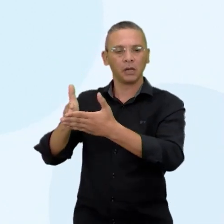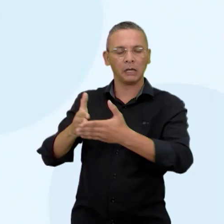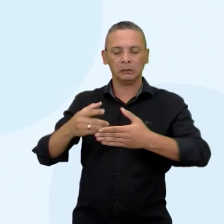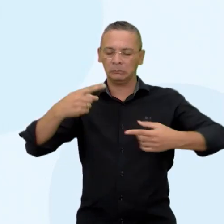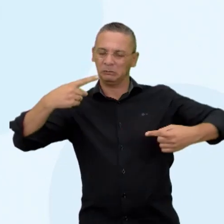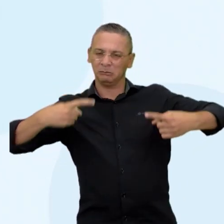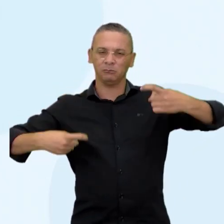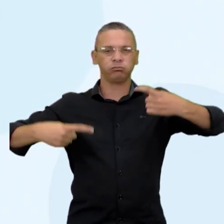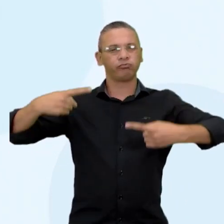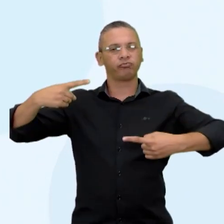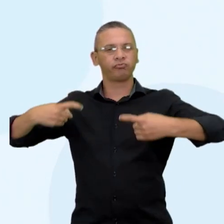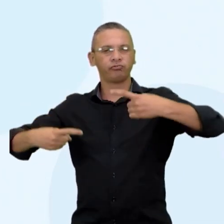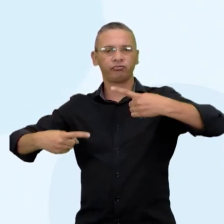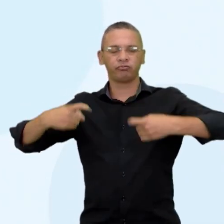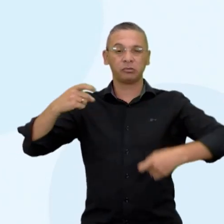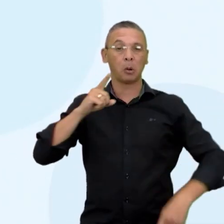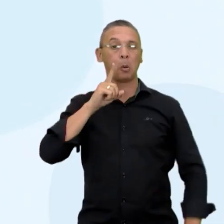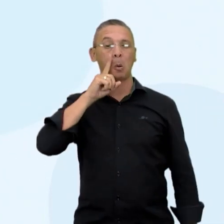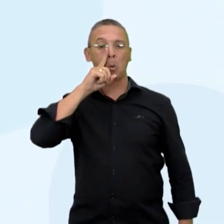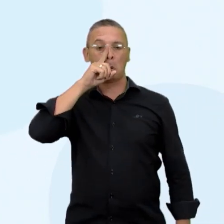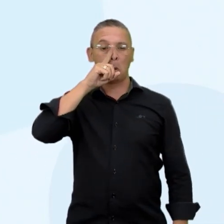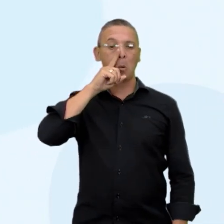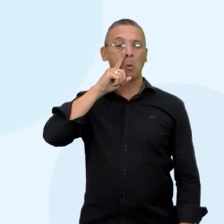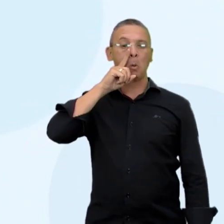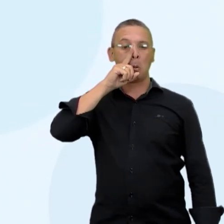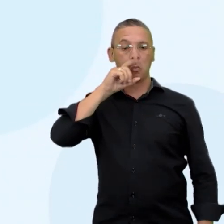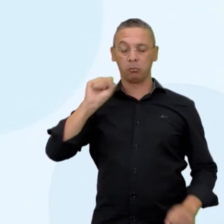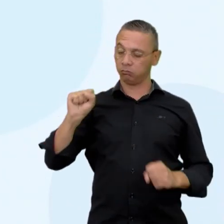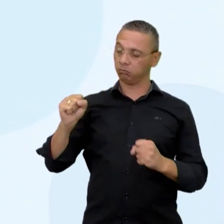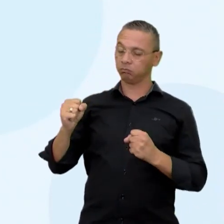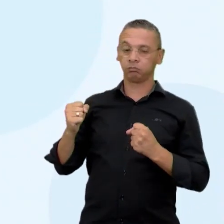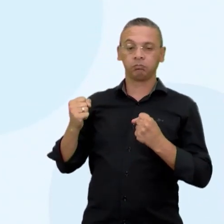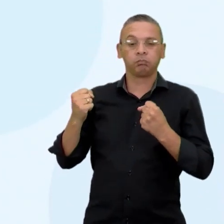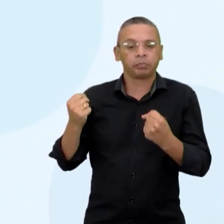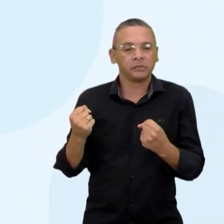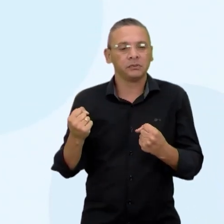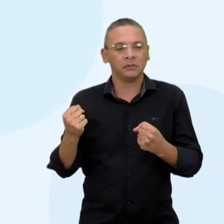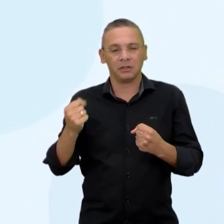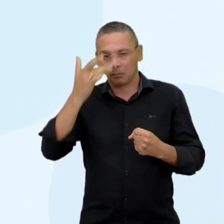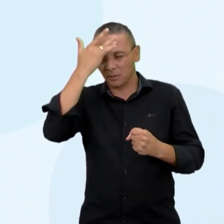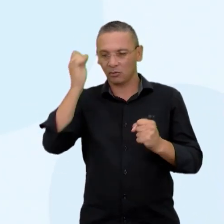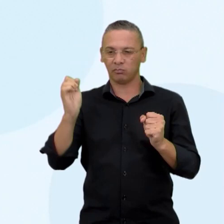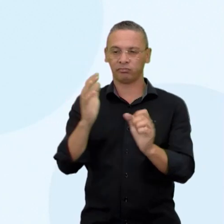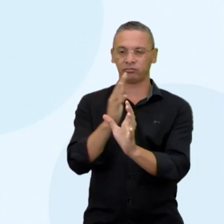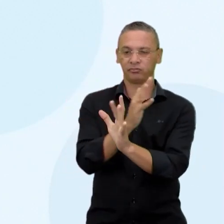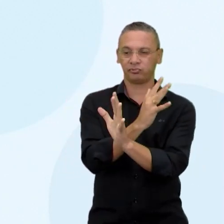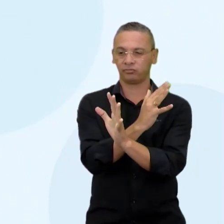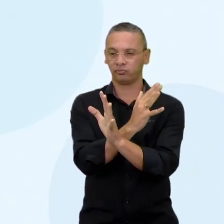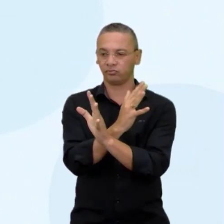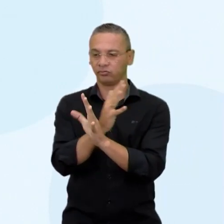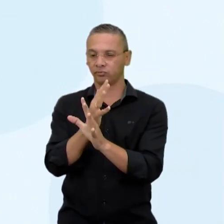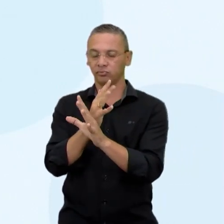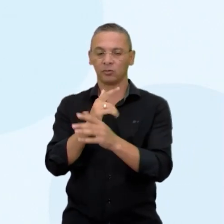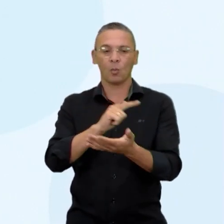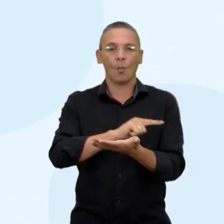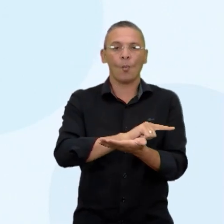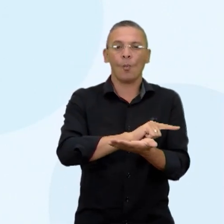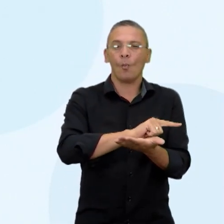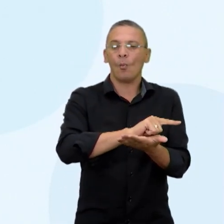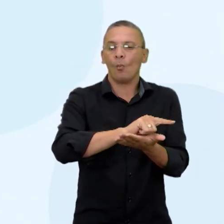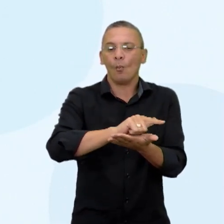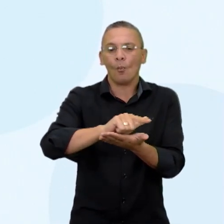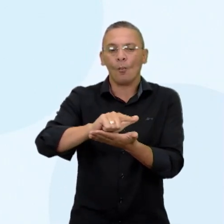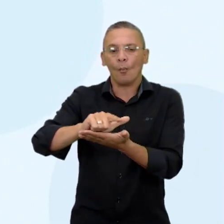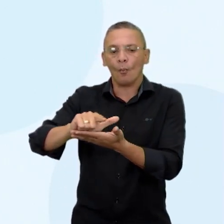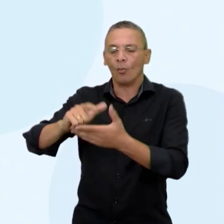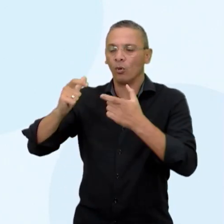guerras esforçados, mais do que prometia a força humana, e entre gente remota edificaram novo